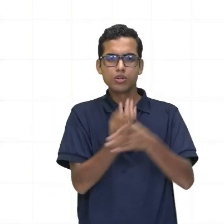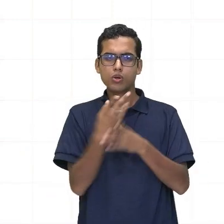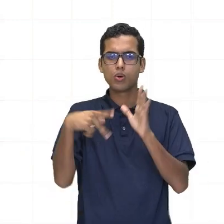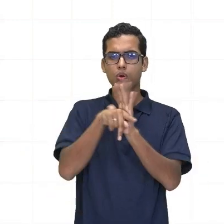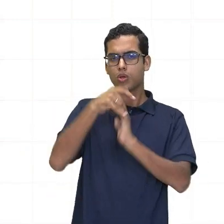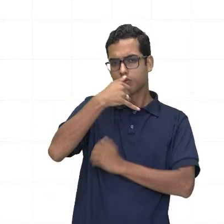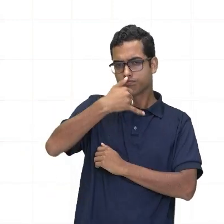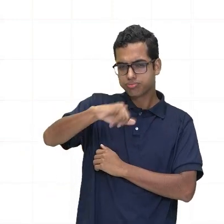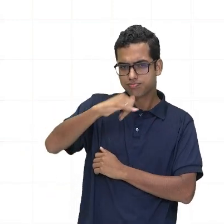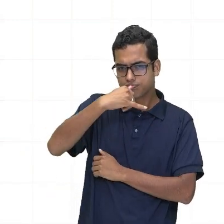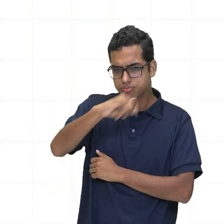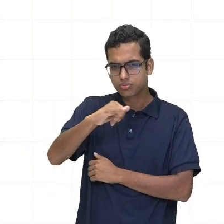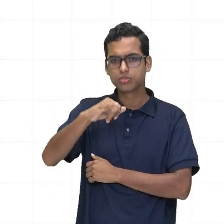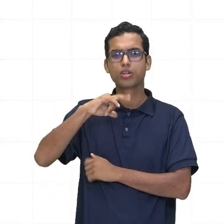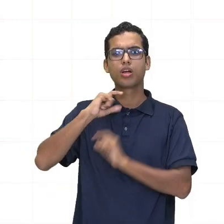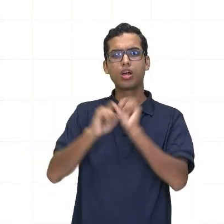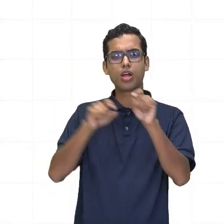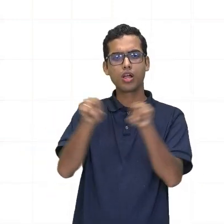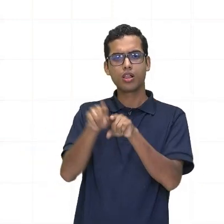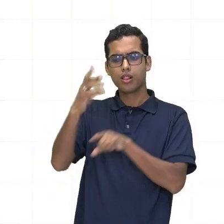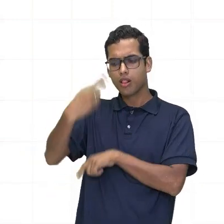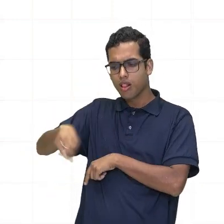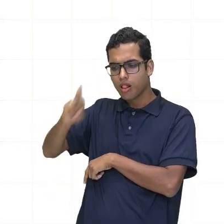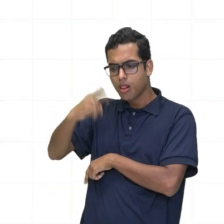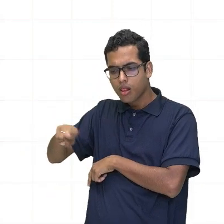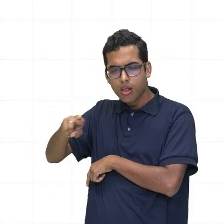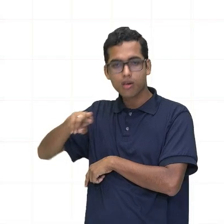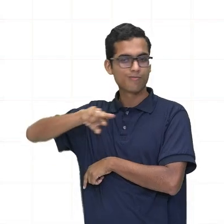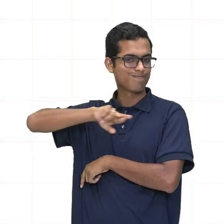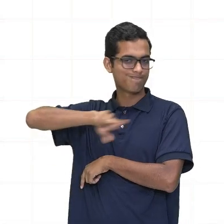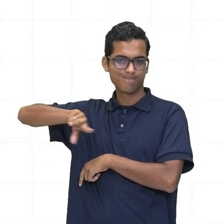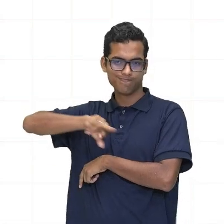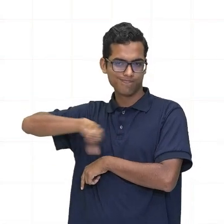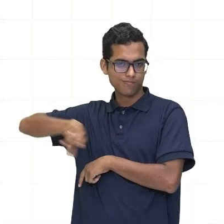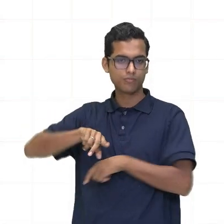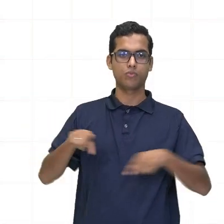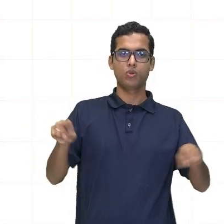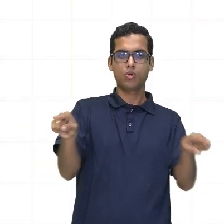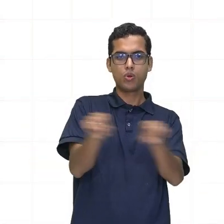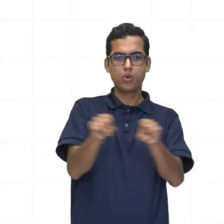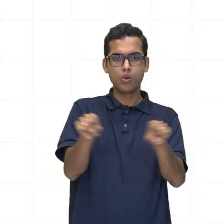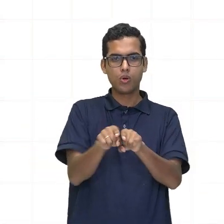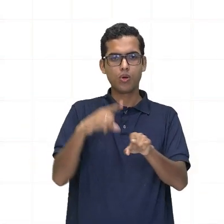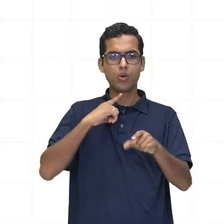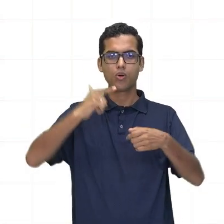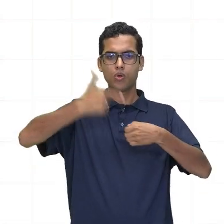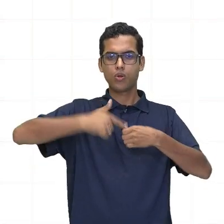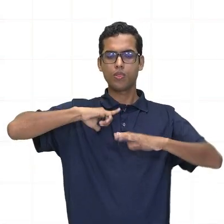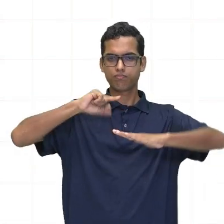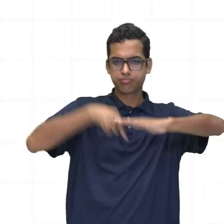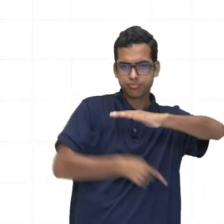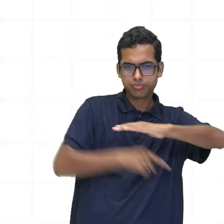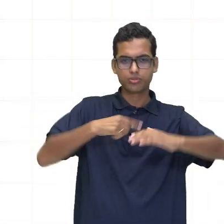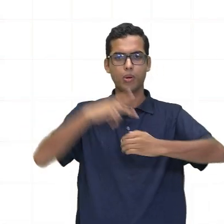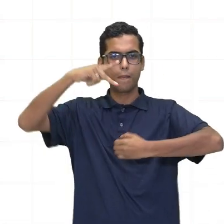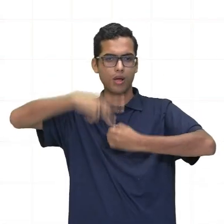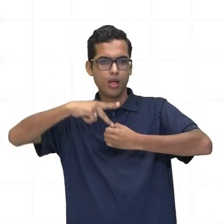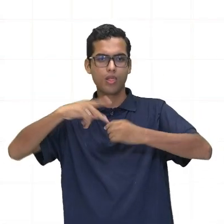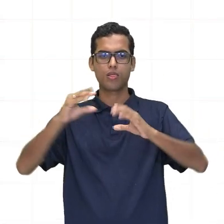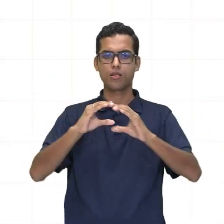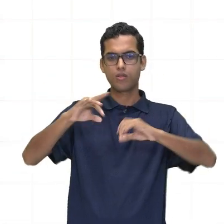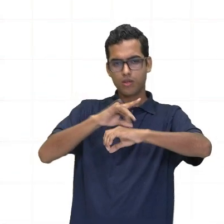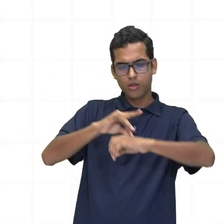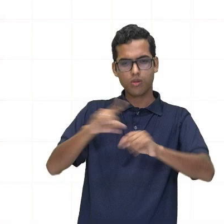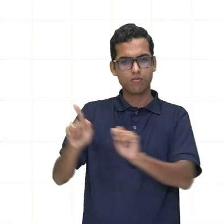energia não renováveis, combustíveis fósseis, como petróleo, carvão mineral, gás natural e